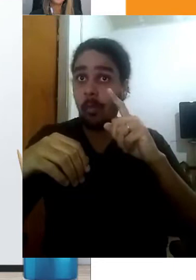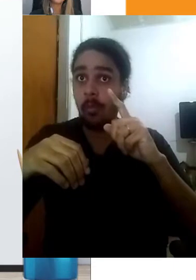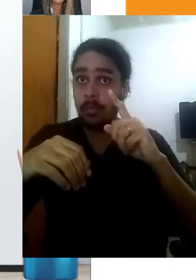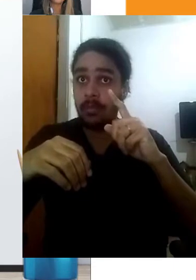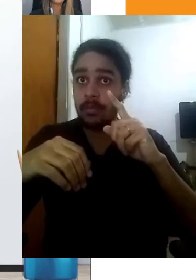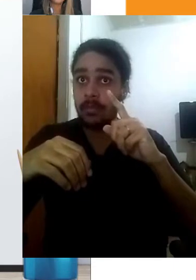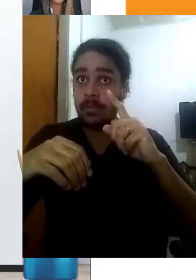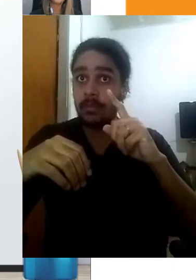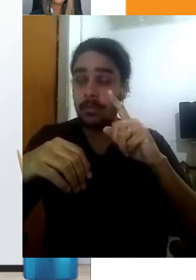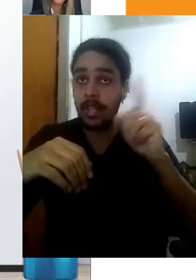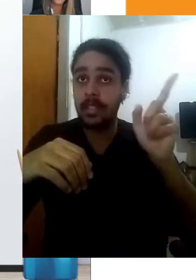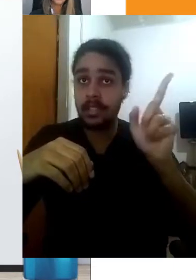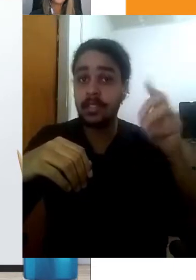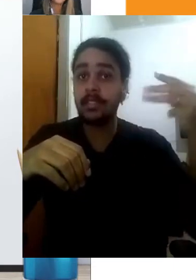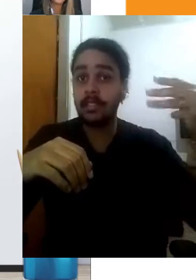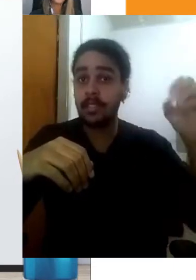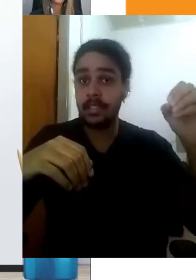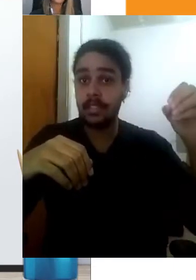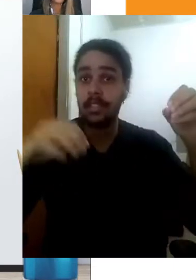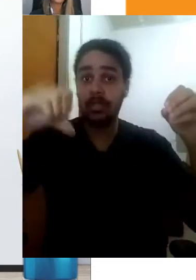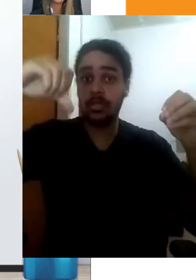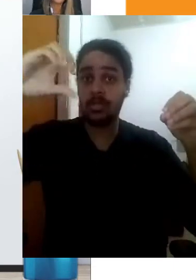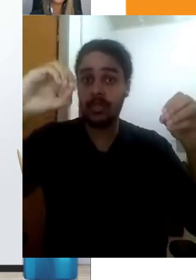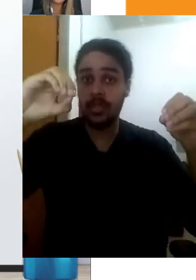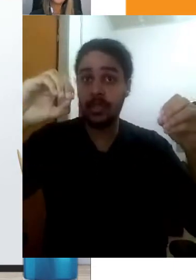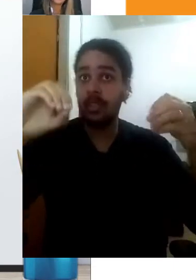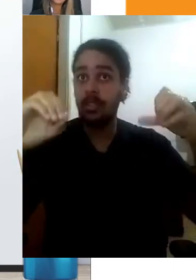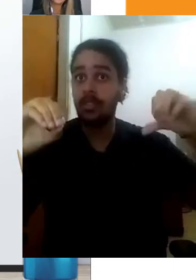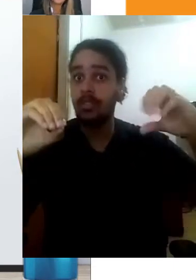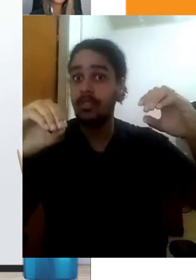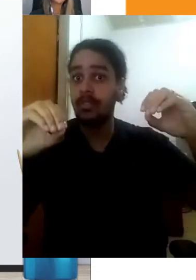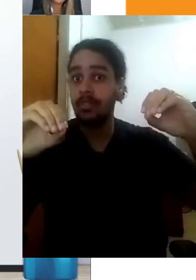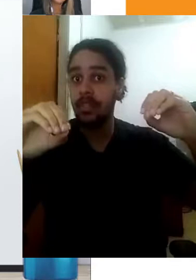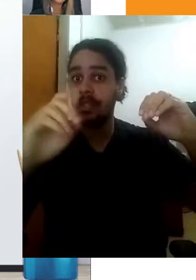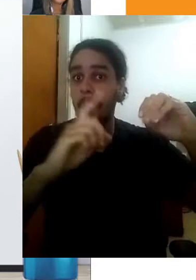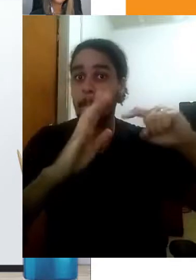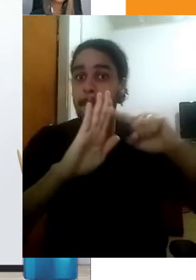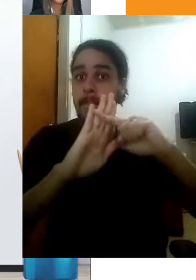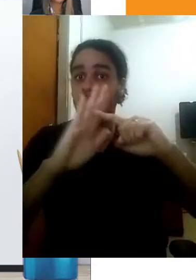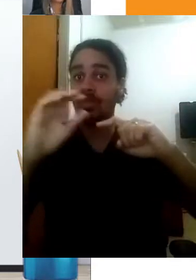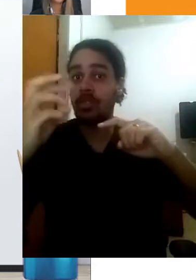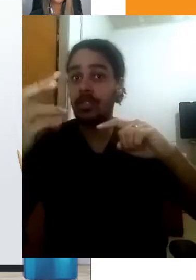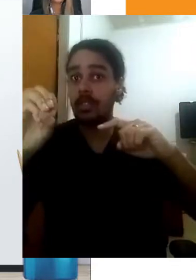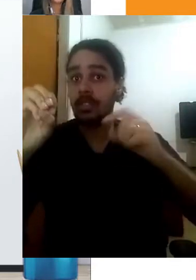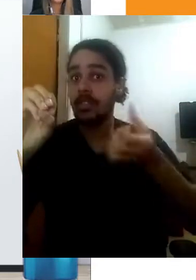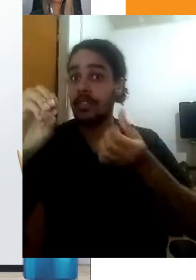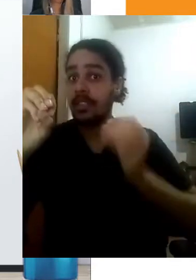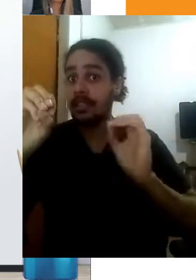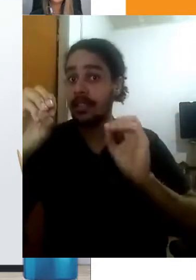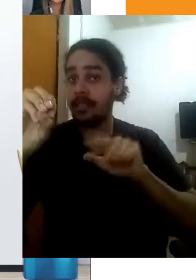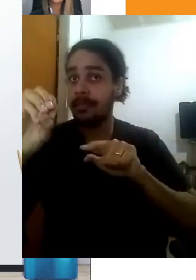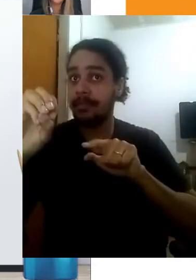30, aqui é 90, aqui é 90 menos 30, 60. Se aqui é 60, aqui só pode